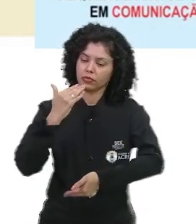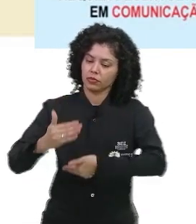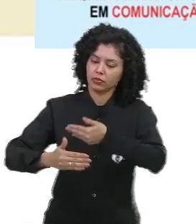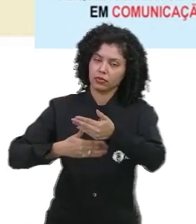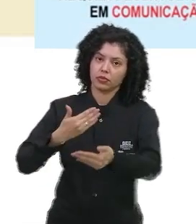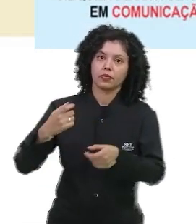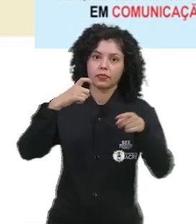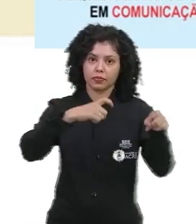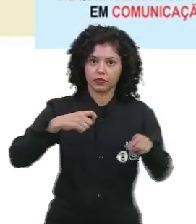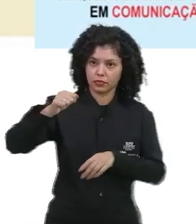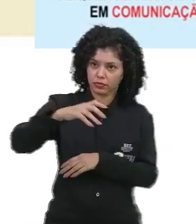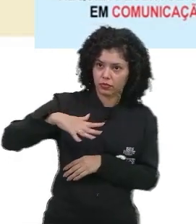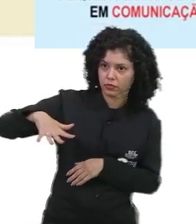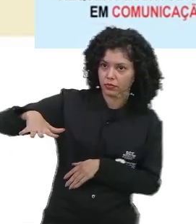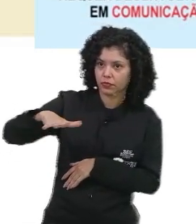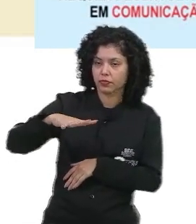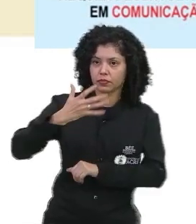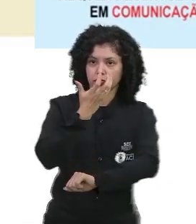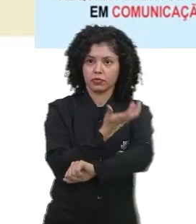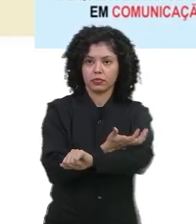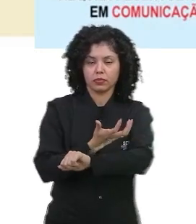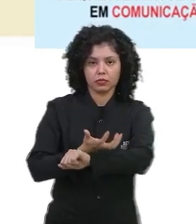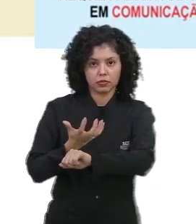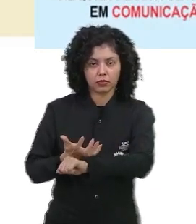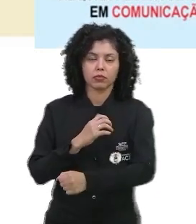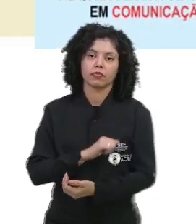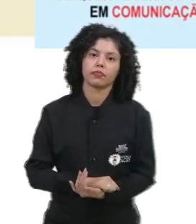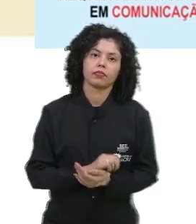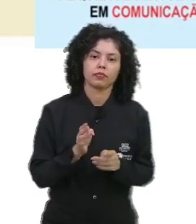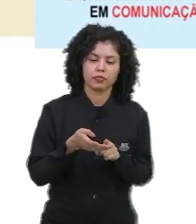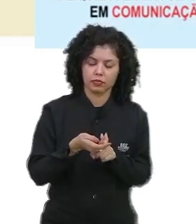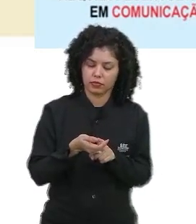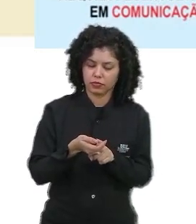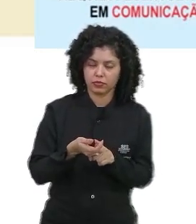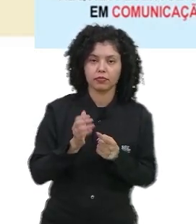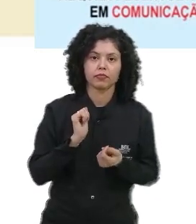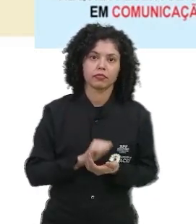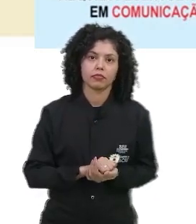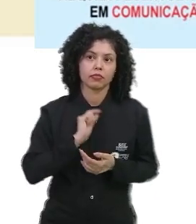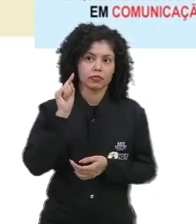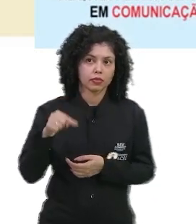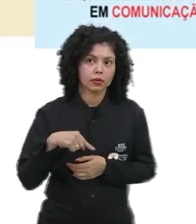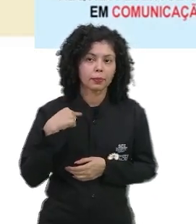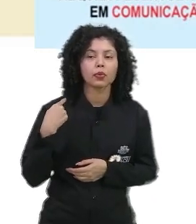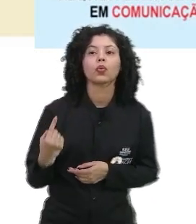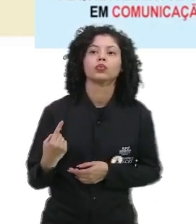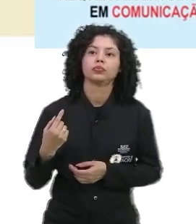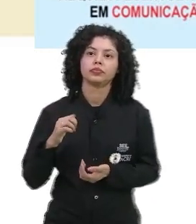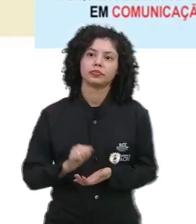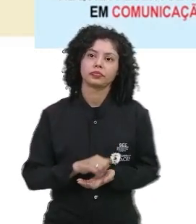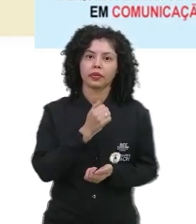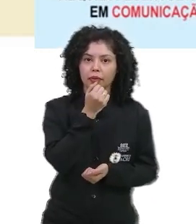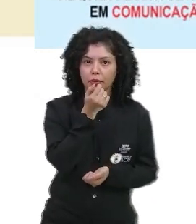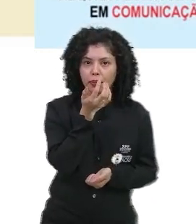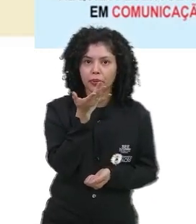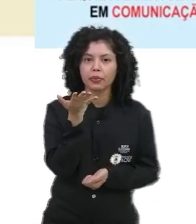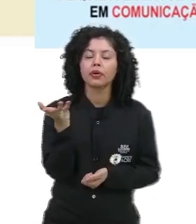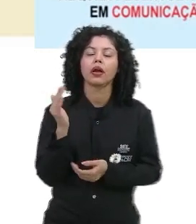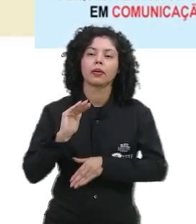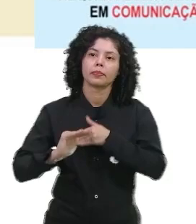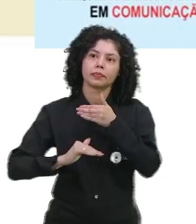desenvolvimento agrícola. Então, aqui eu tenho a plantação da soja, eu tenho a plantação do milho. Depois, esse grão, ele vai